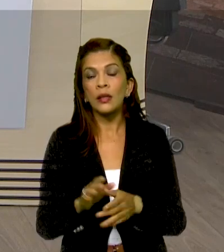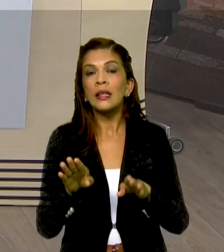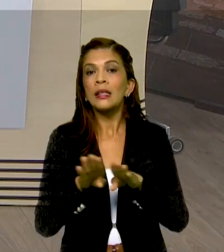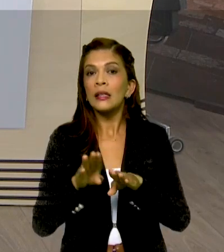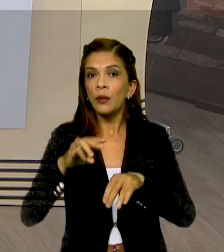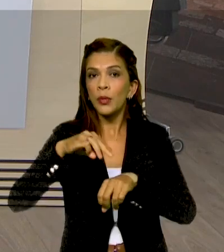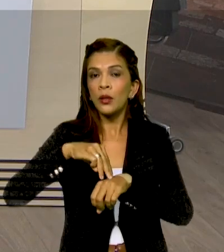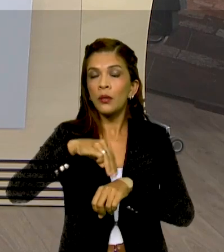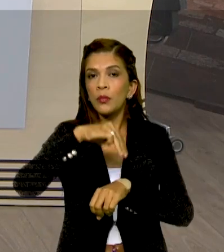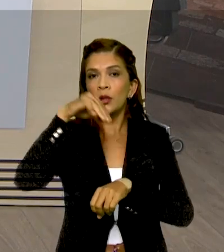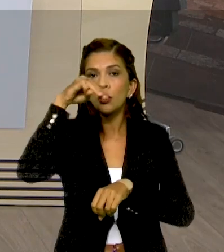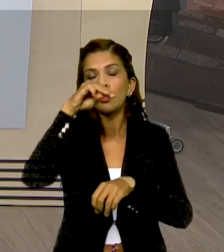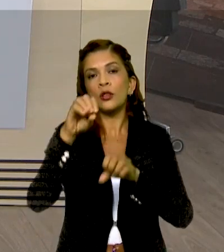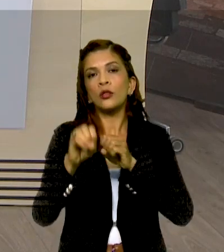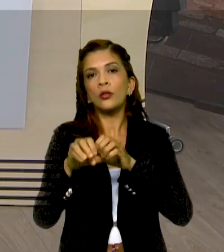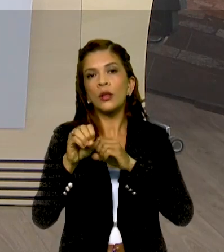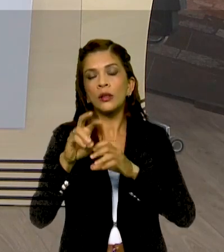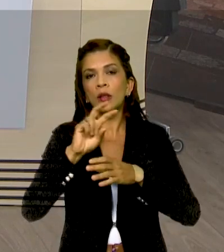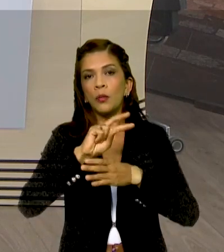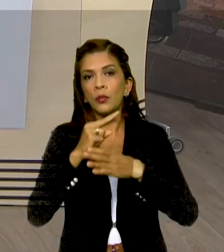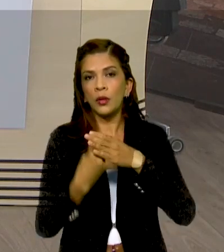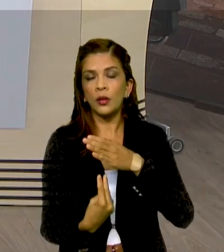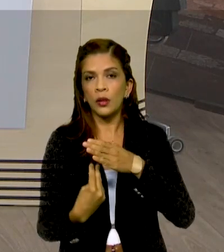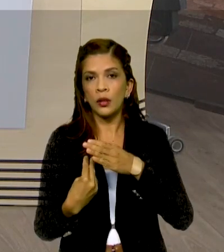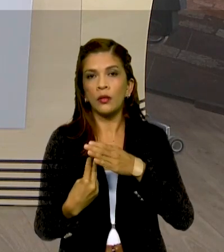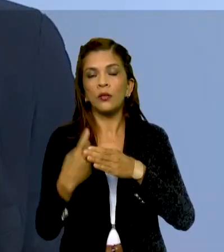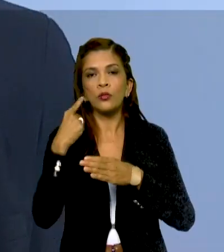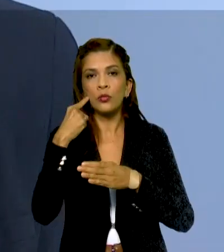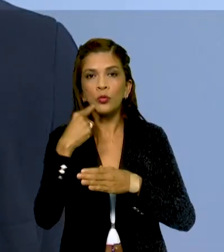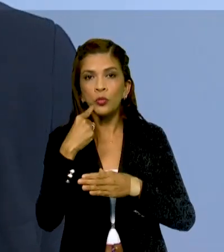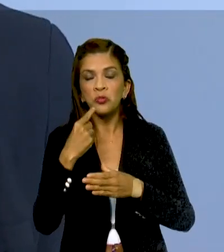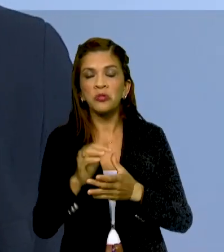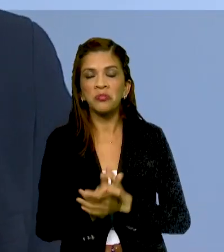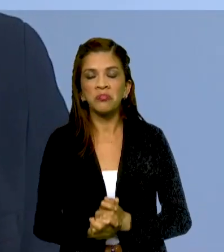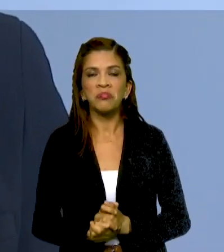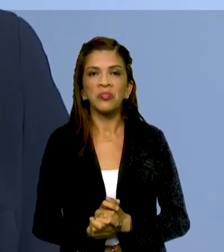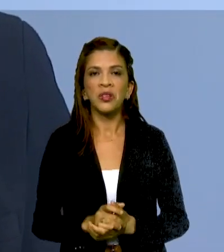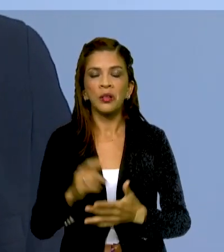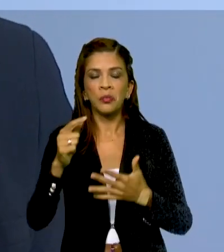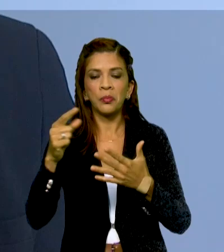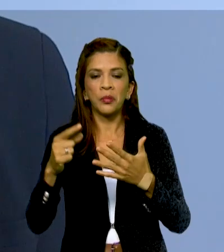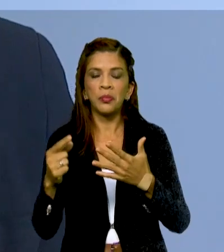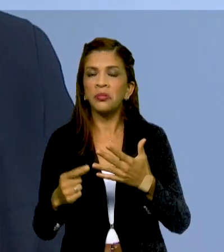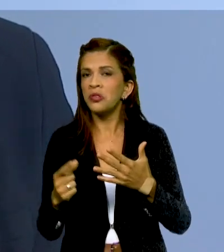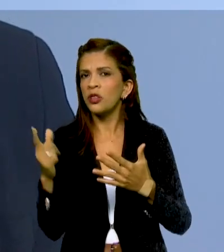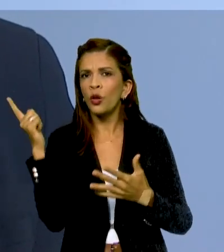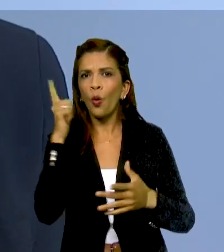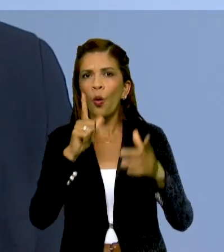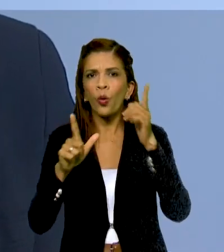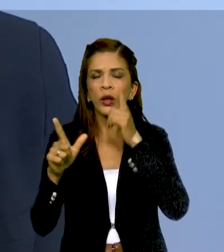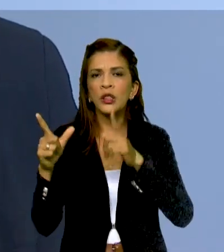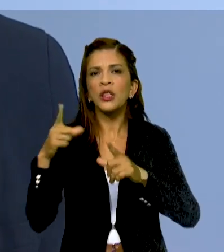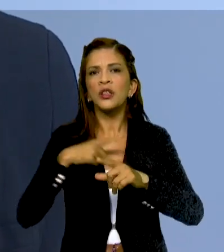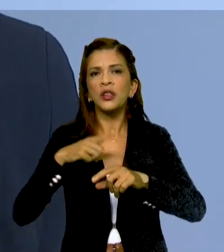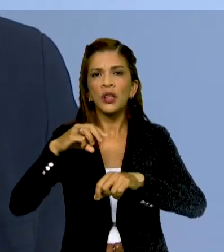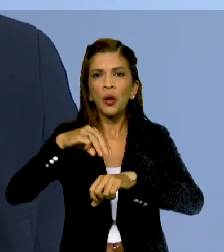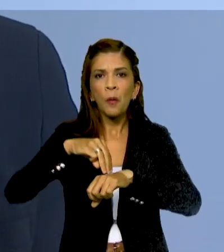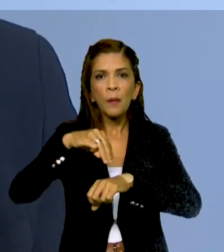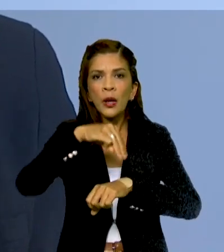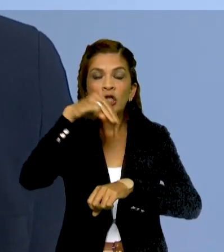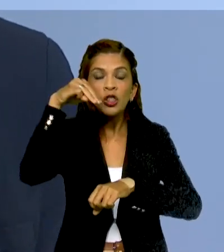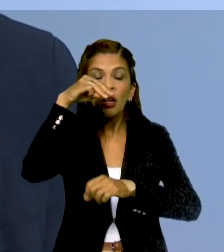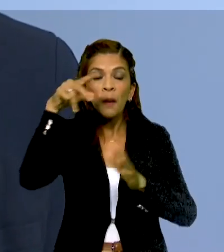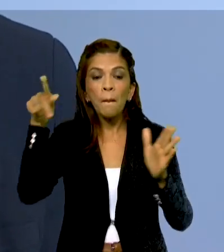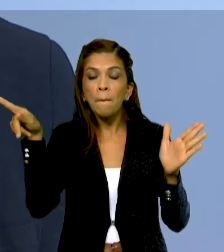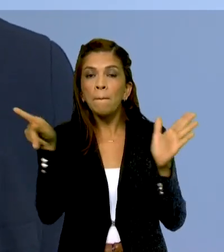em educação bilíngue de surdos. Então, essa talvez seja uma das principais conquistas que nós temos hoje, que é ter um mestrado específico